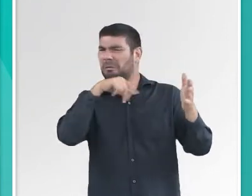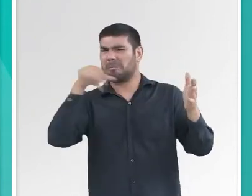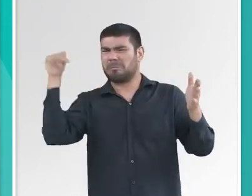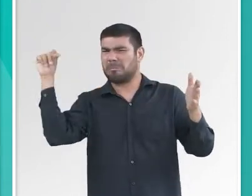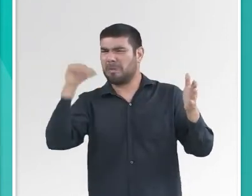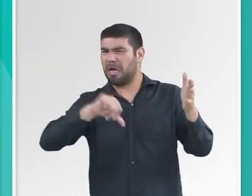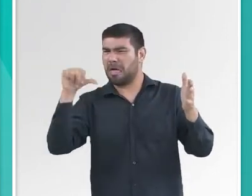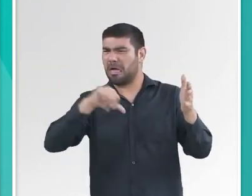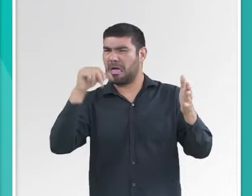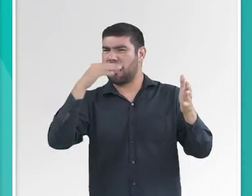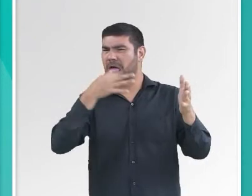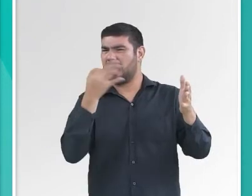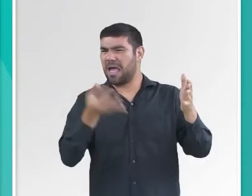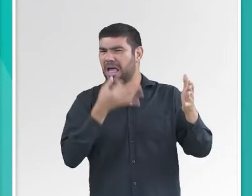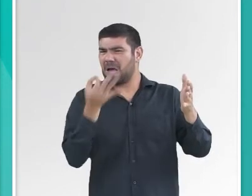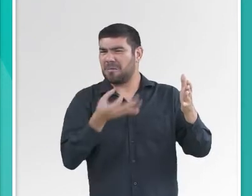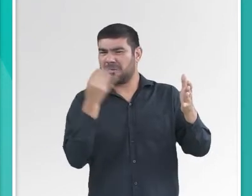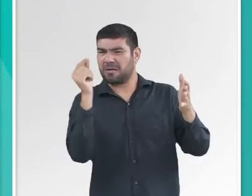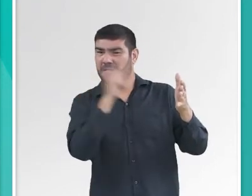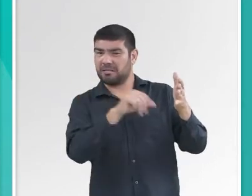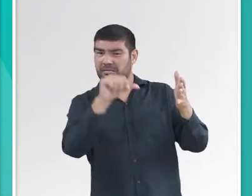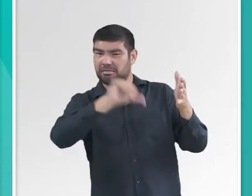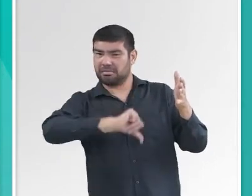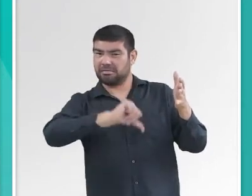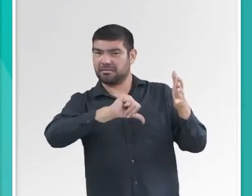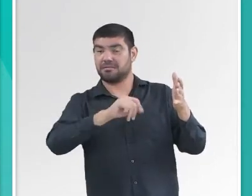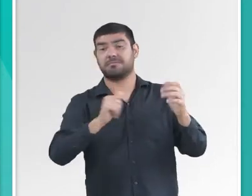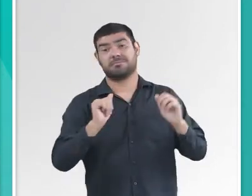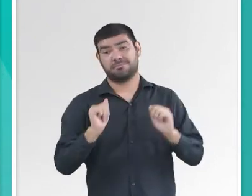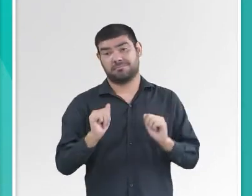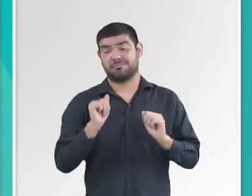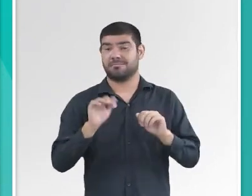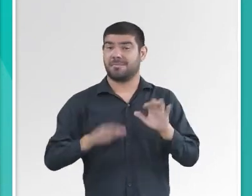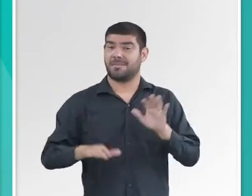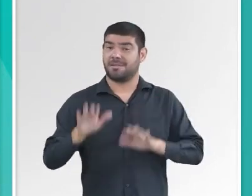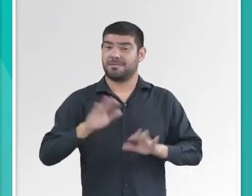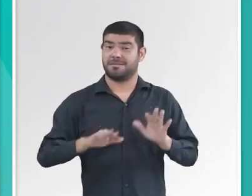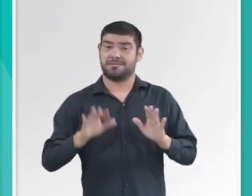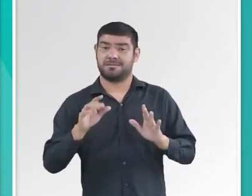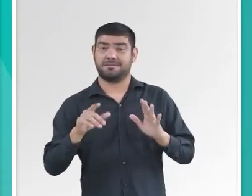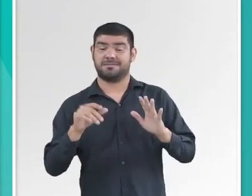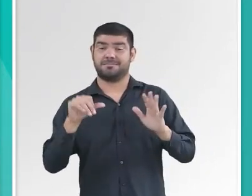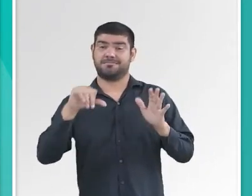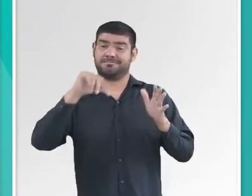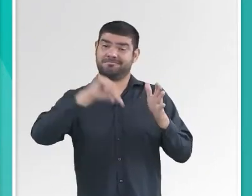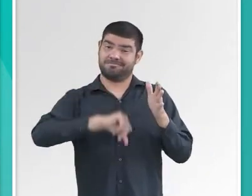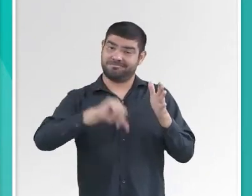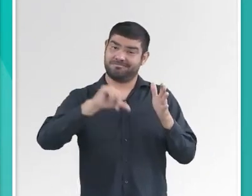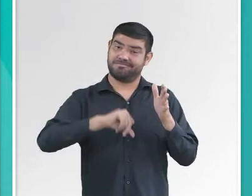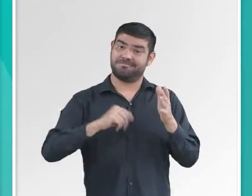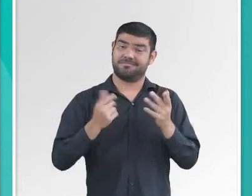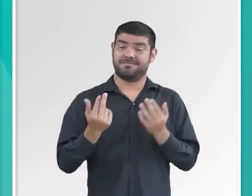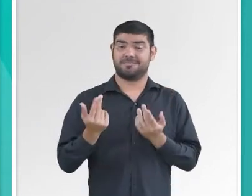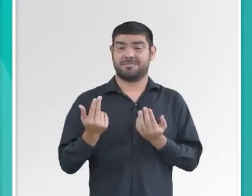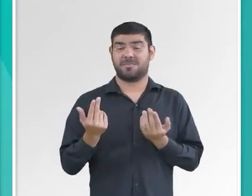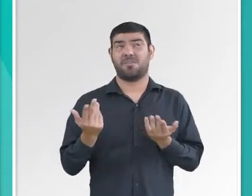aí apontar apenas o lado negativo, certo? E apontando esse lado negativo aí é como se